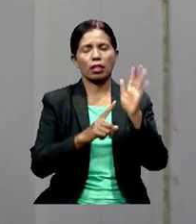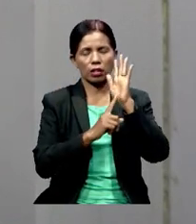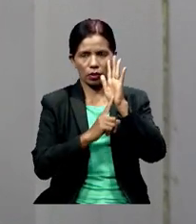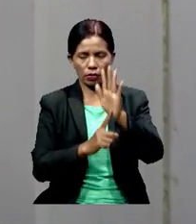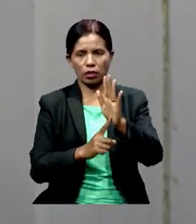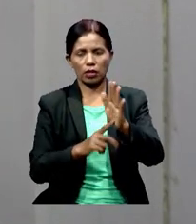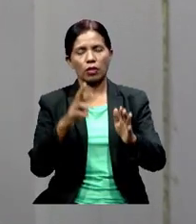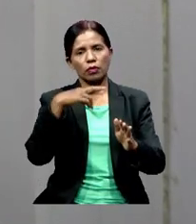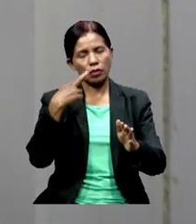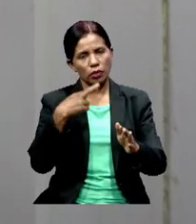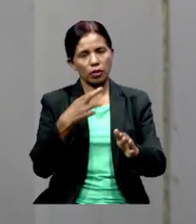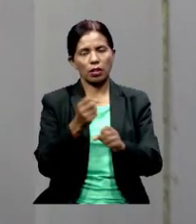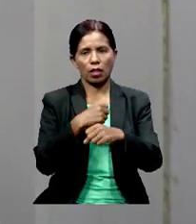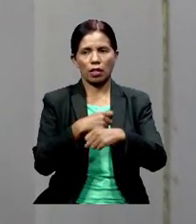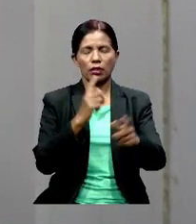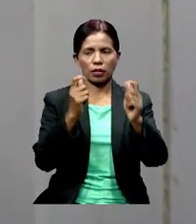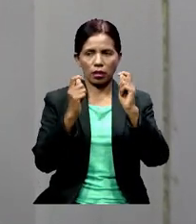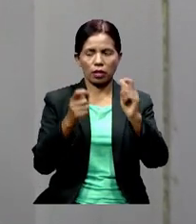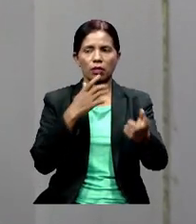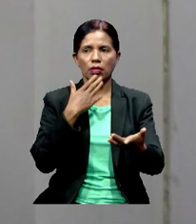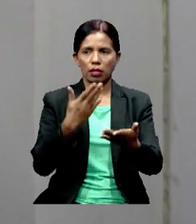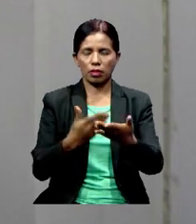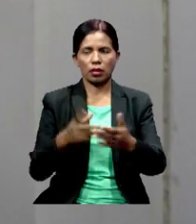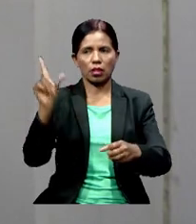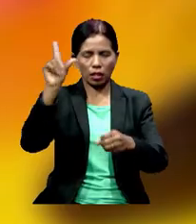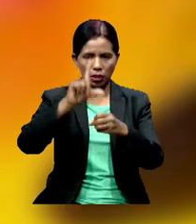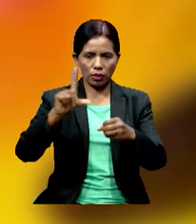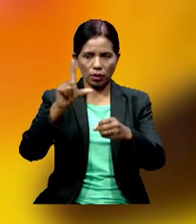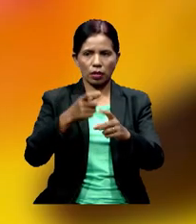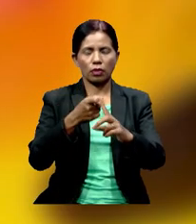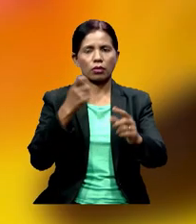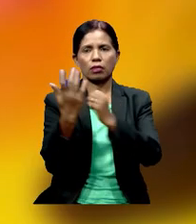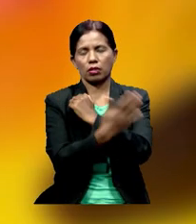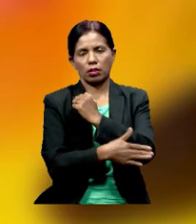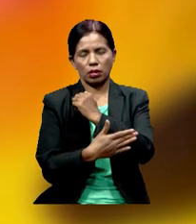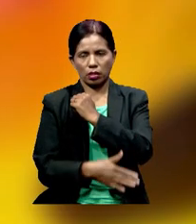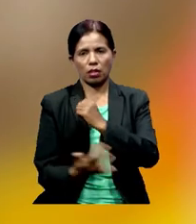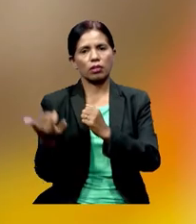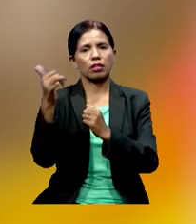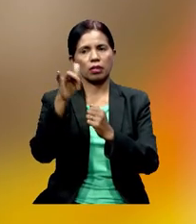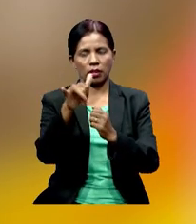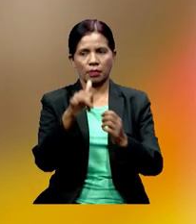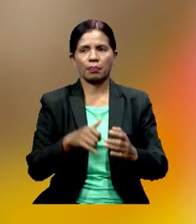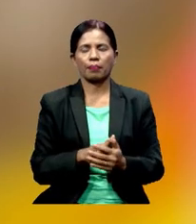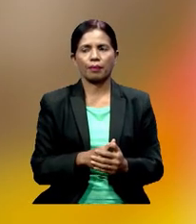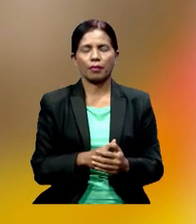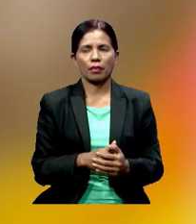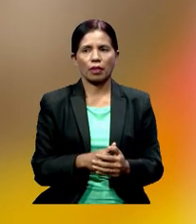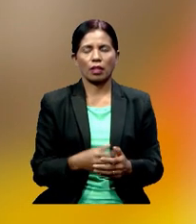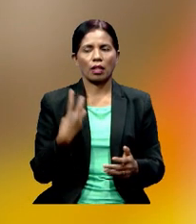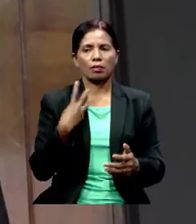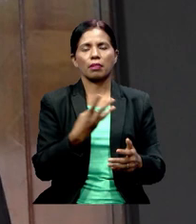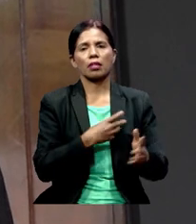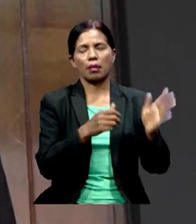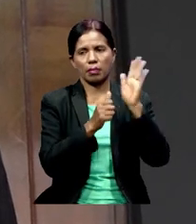katak fos refere hal ona teste ba kualidade iha laboratorio husi nasaun orizen. Razão de ver que o Bela apresenta,